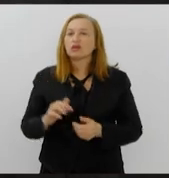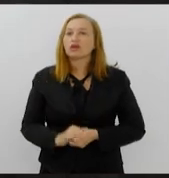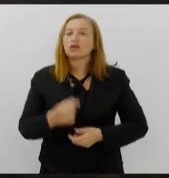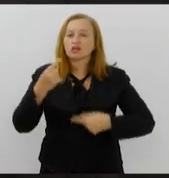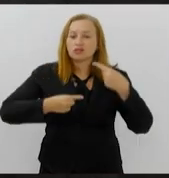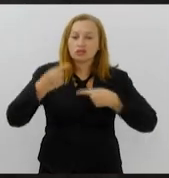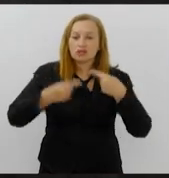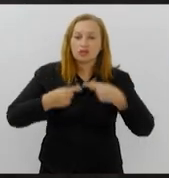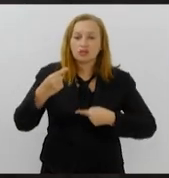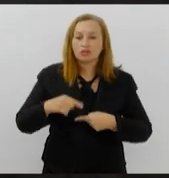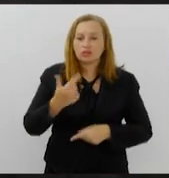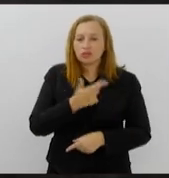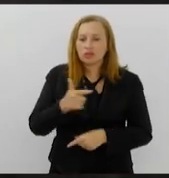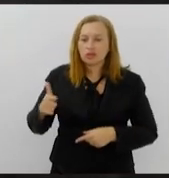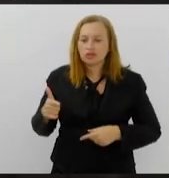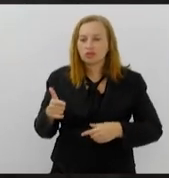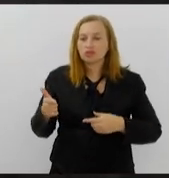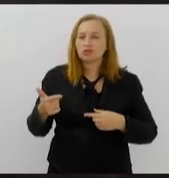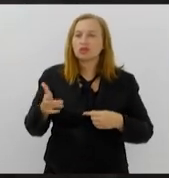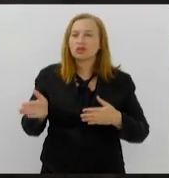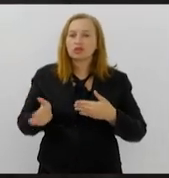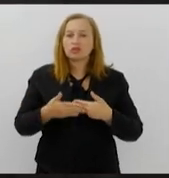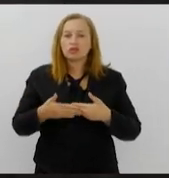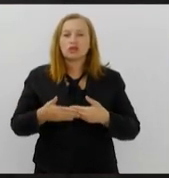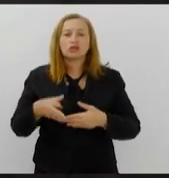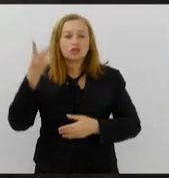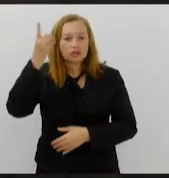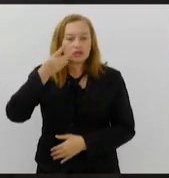discussão, não havendo para discutir, deputado Mink.